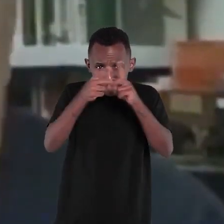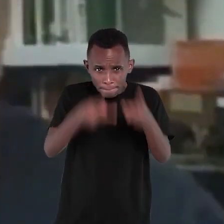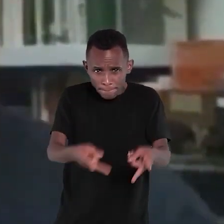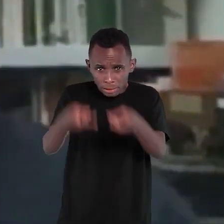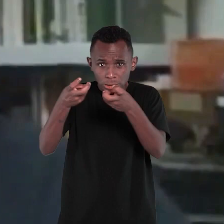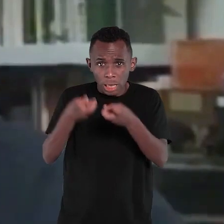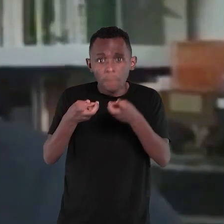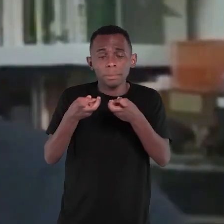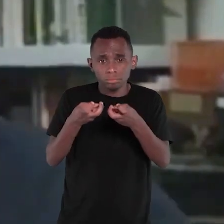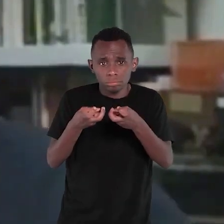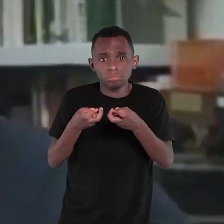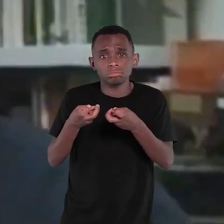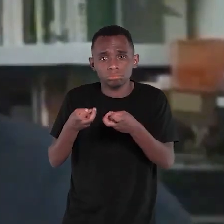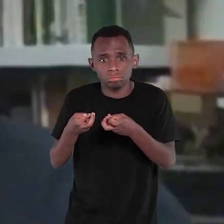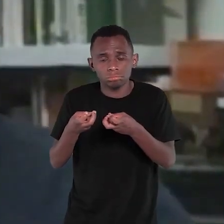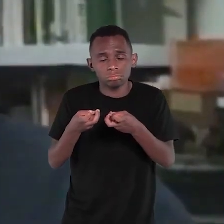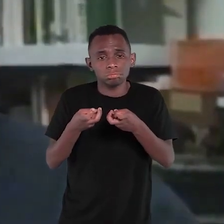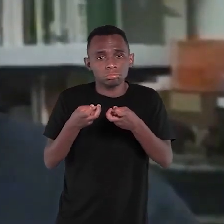percebe isso